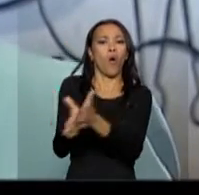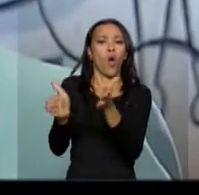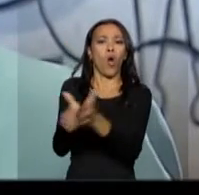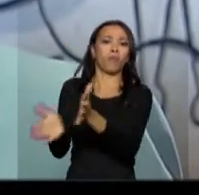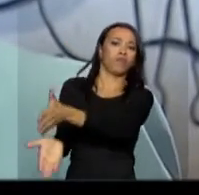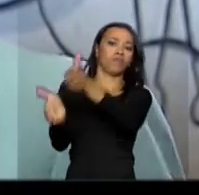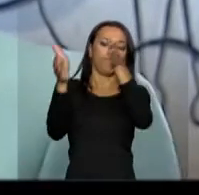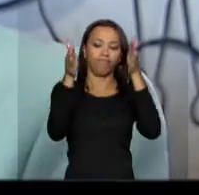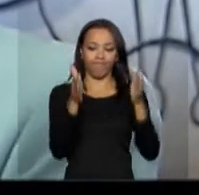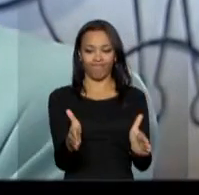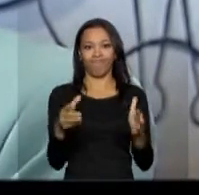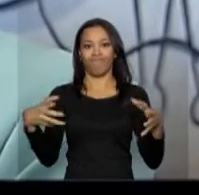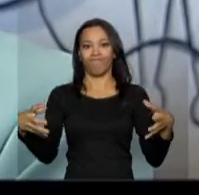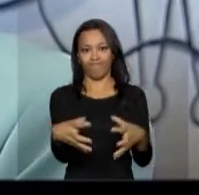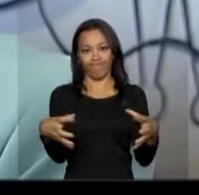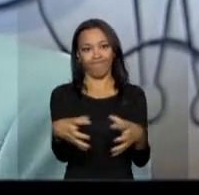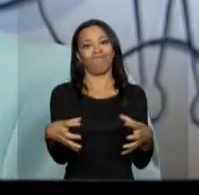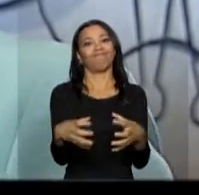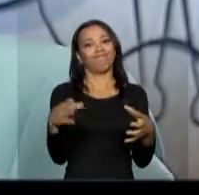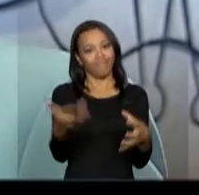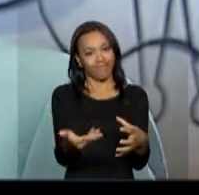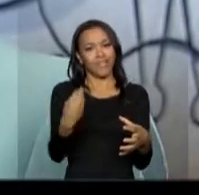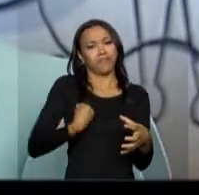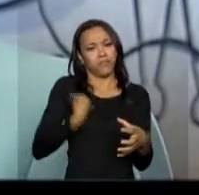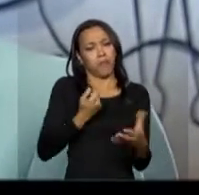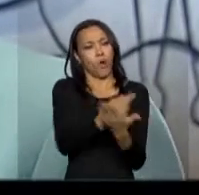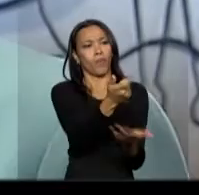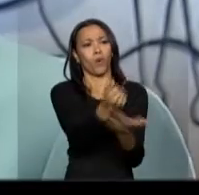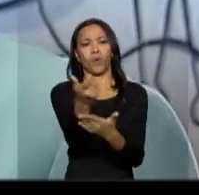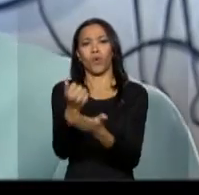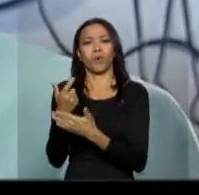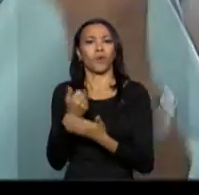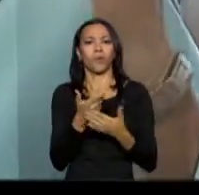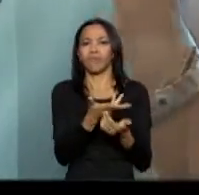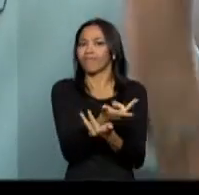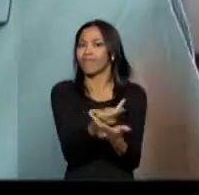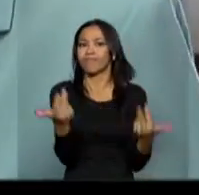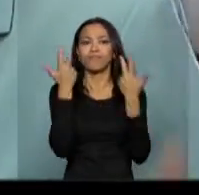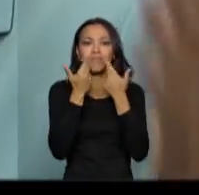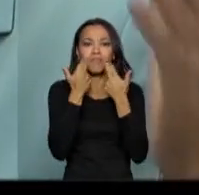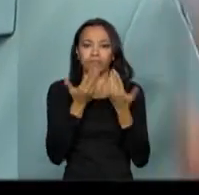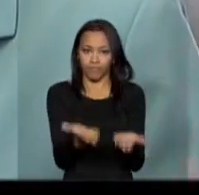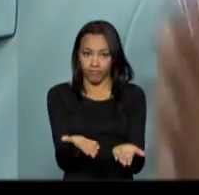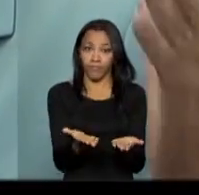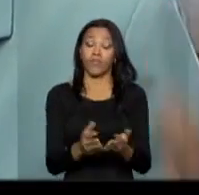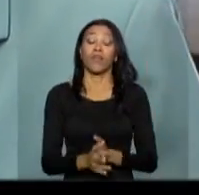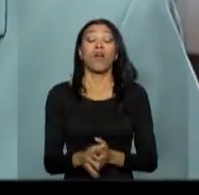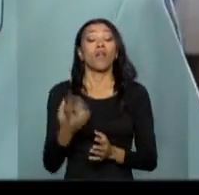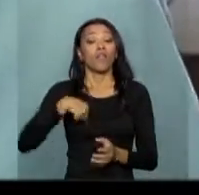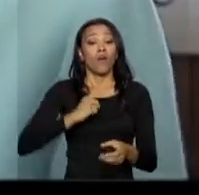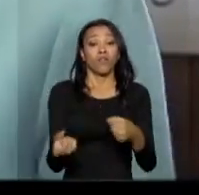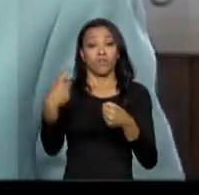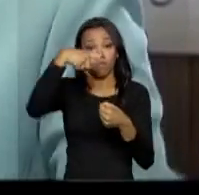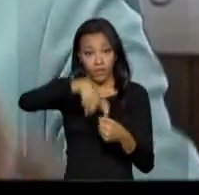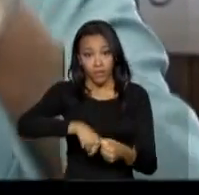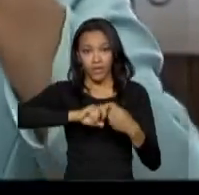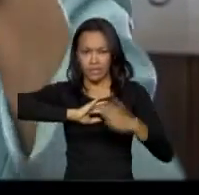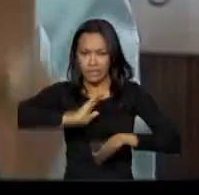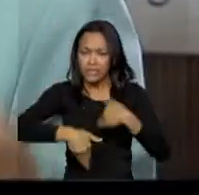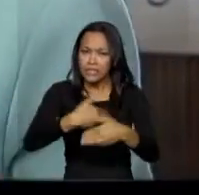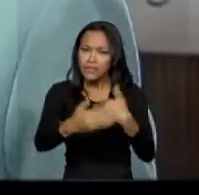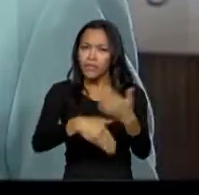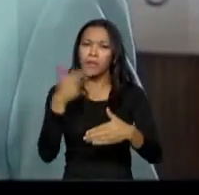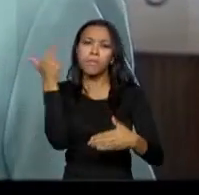outros milhões aos padrões de consumo das classes médias. Vamos voltar a crescer para avançar